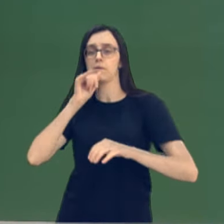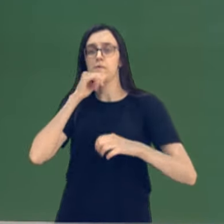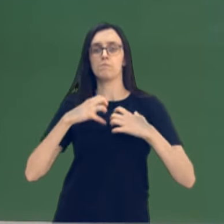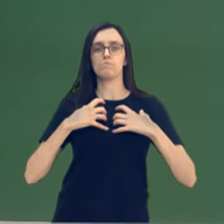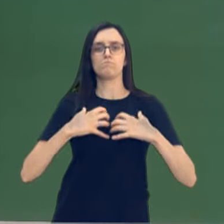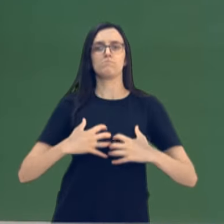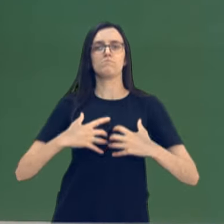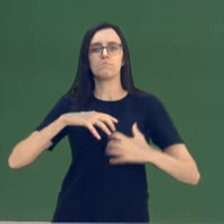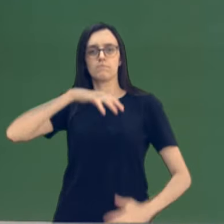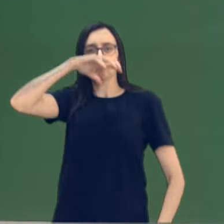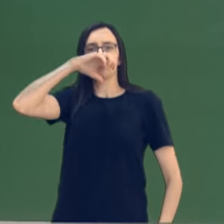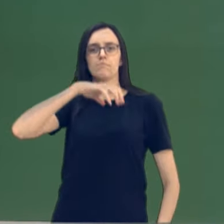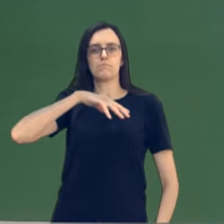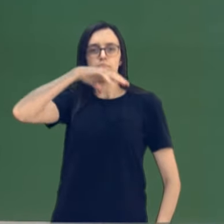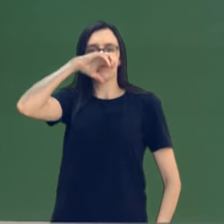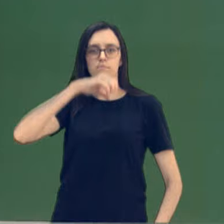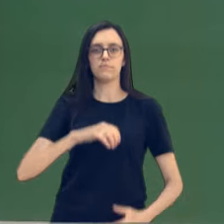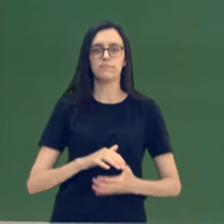pulmões. Entenderam?